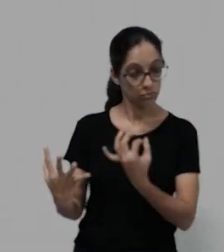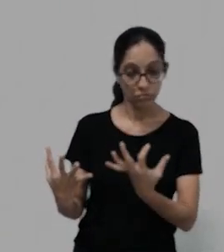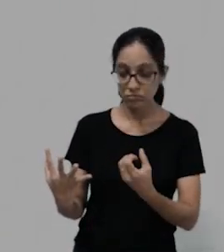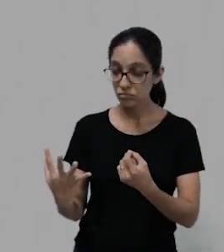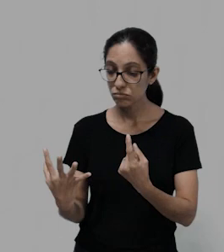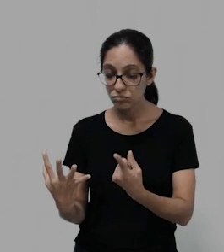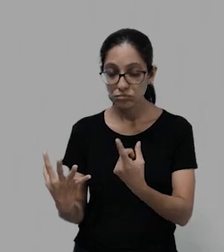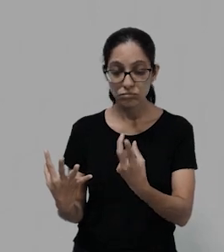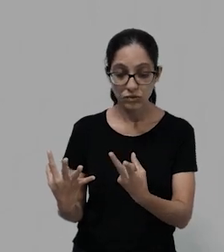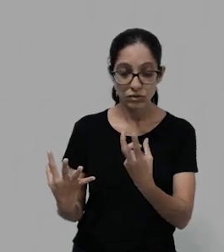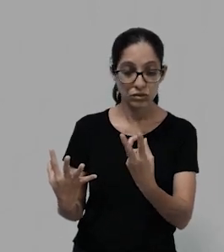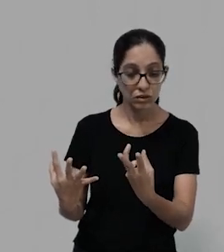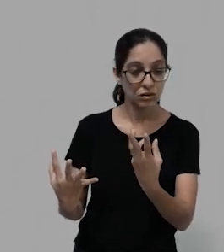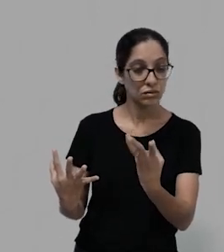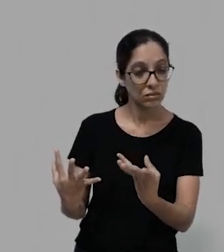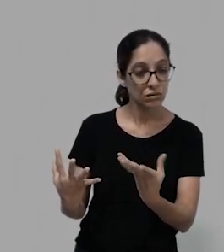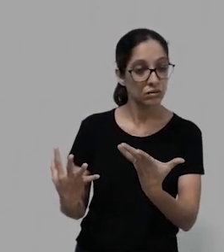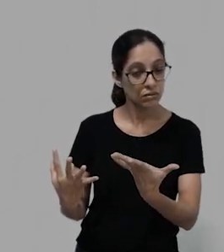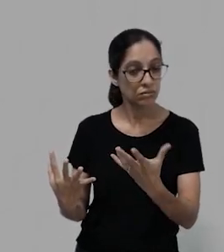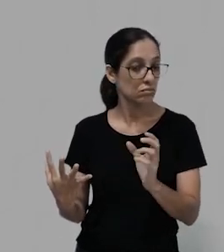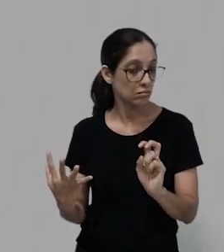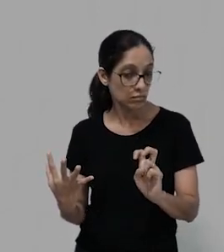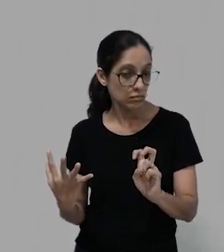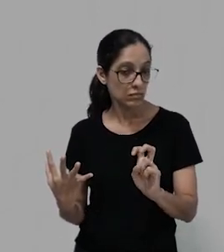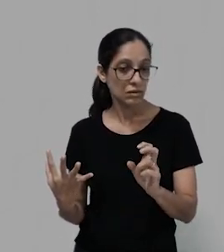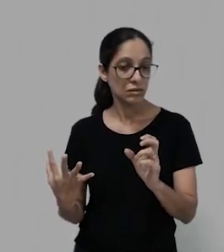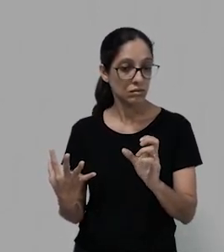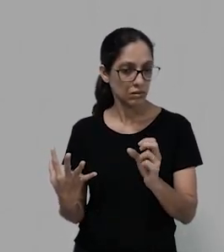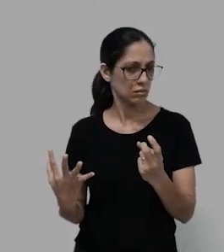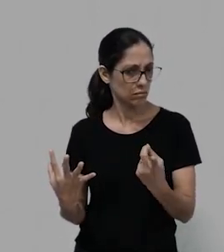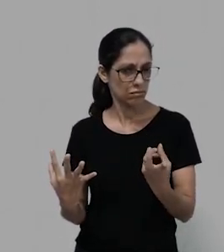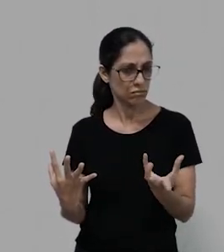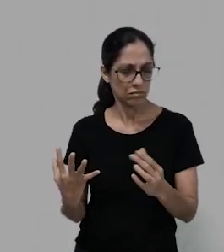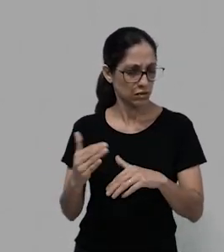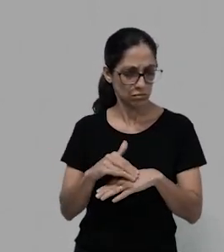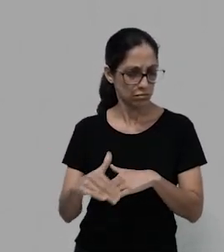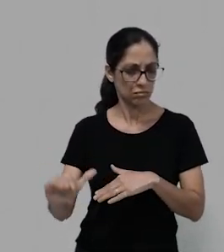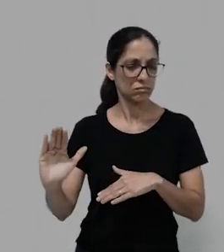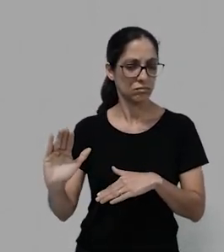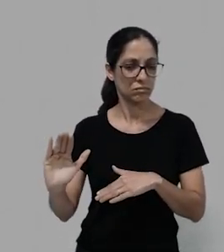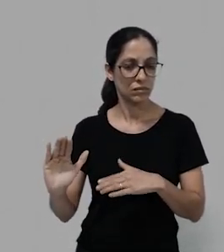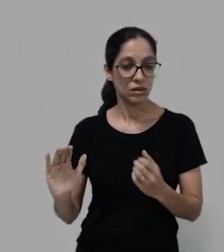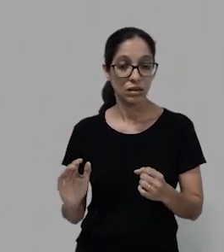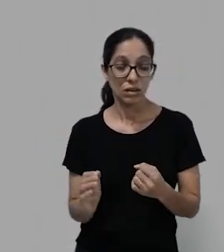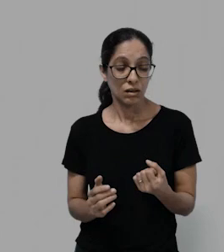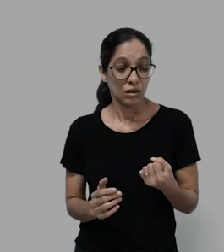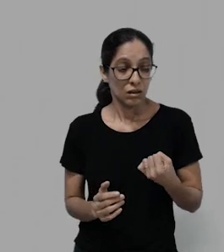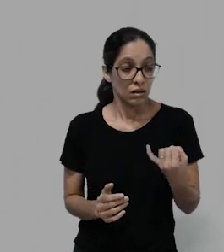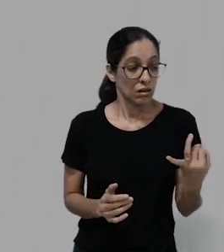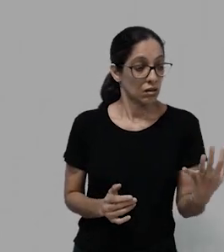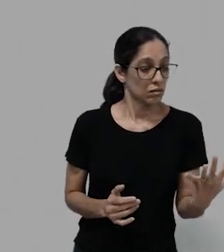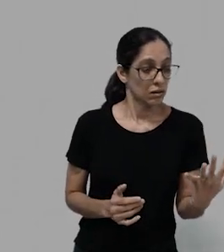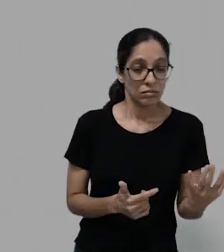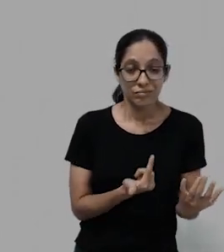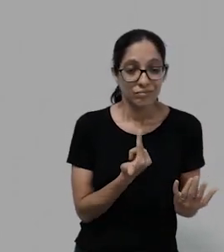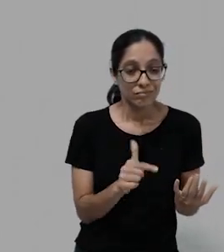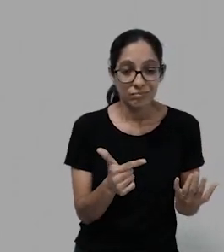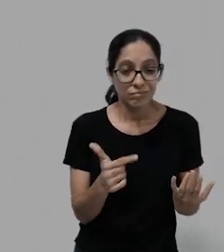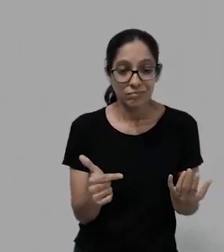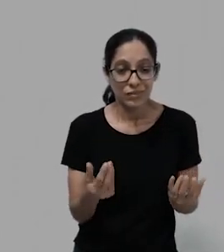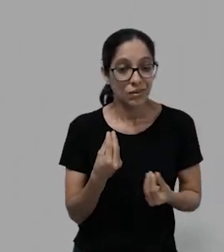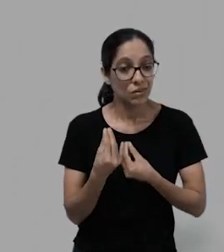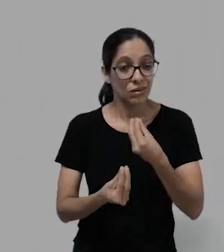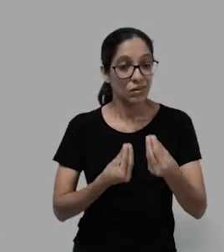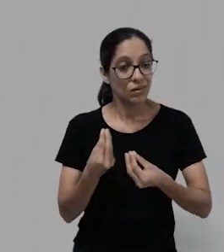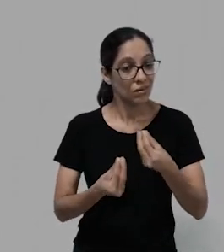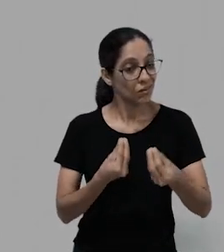contar a partir de uma quantificação. Um, dois, três, quatro e assim por diante. Incontáveis é